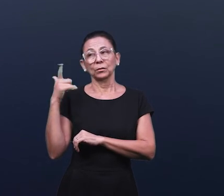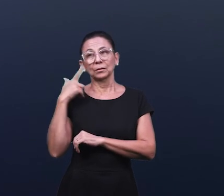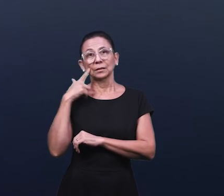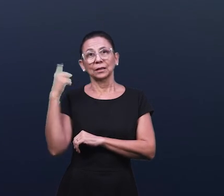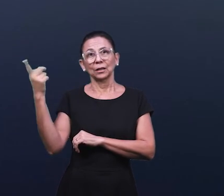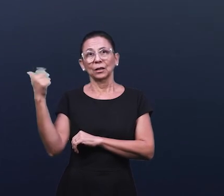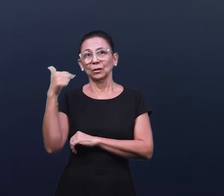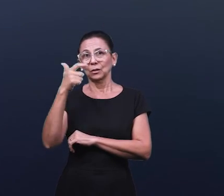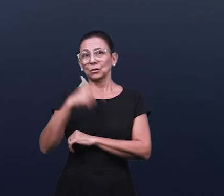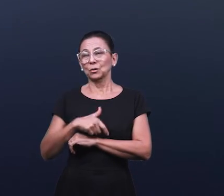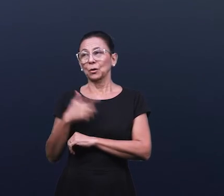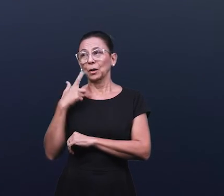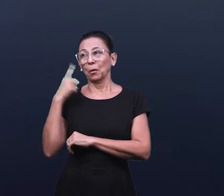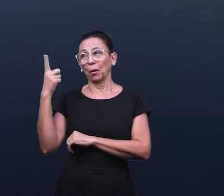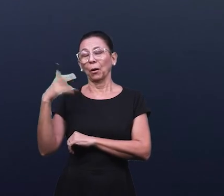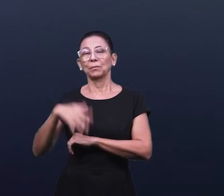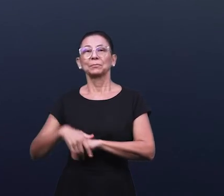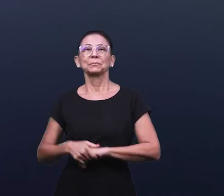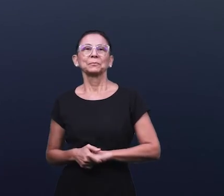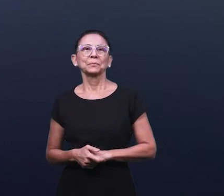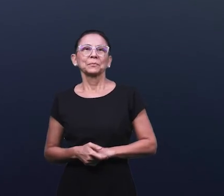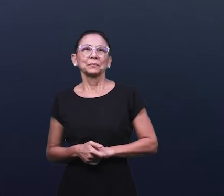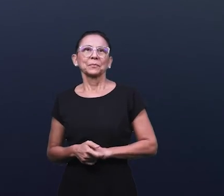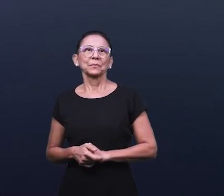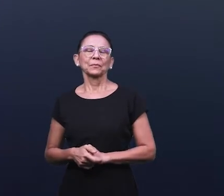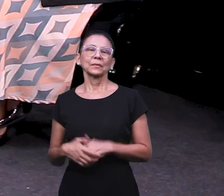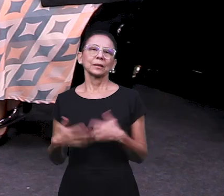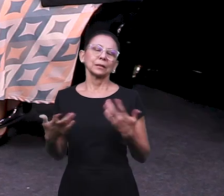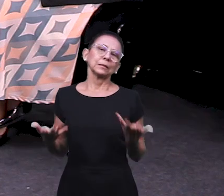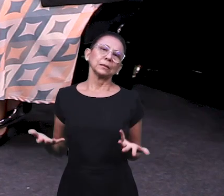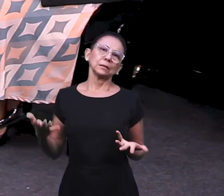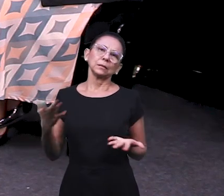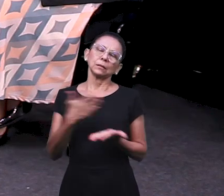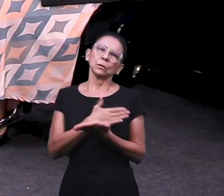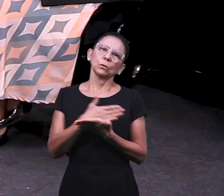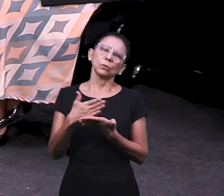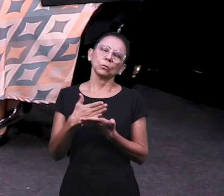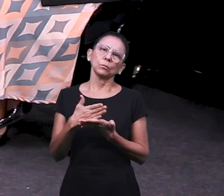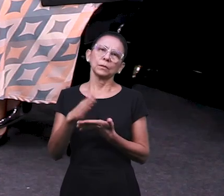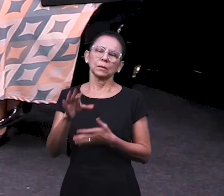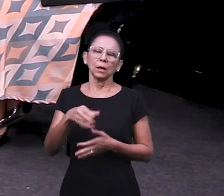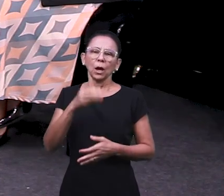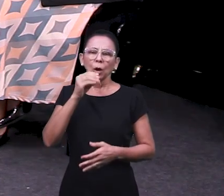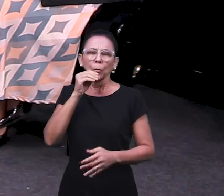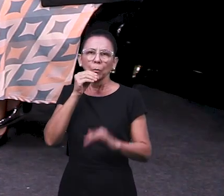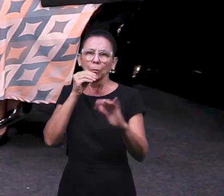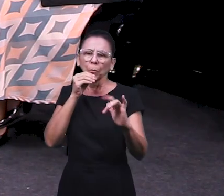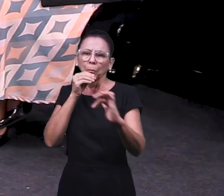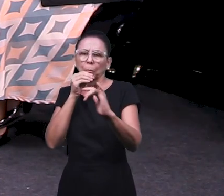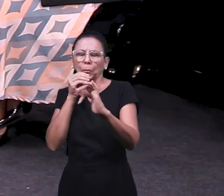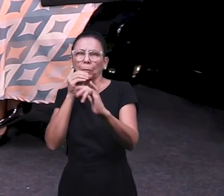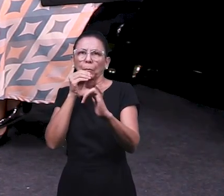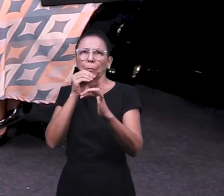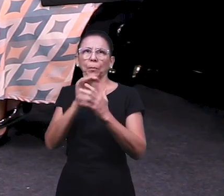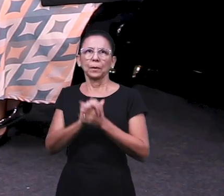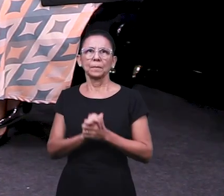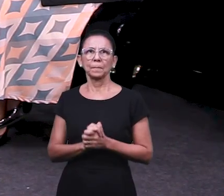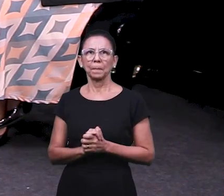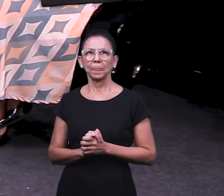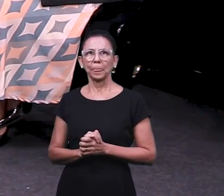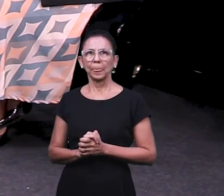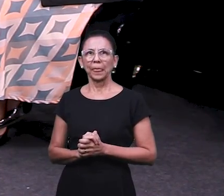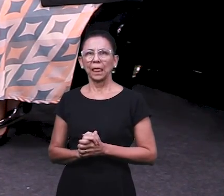Esse sou eu, por incrível que pareça. E eu comecei a tocar, mas na minha frente tinham umas caixas de